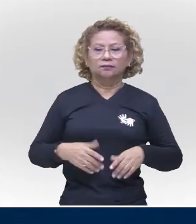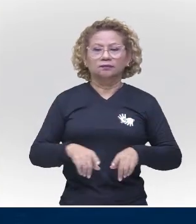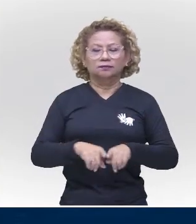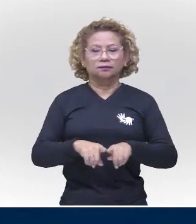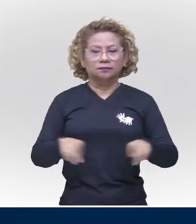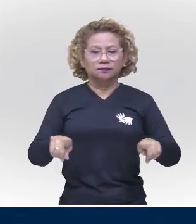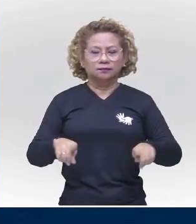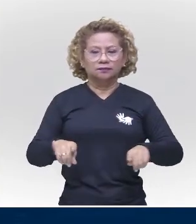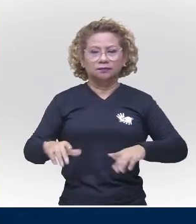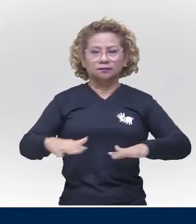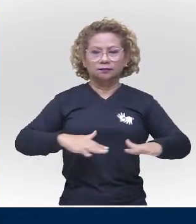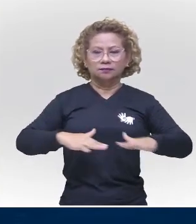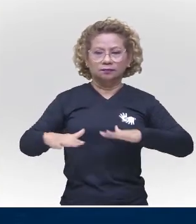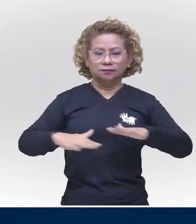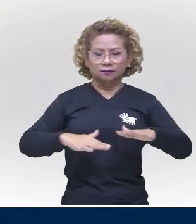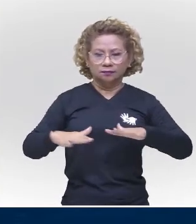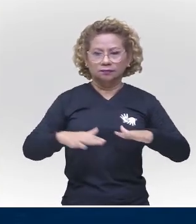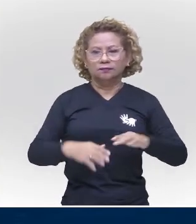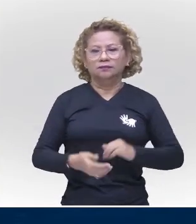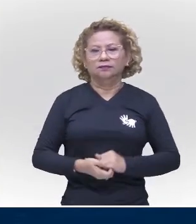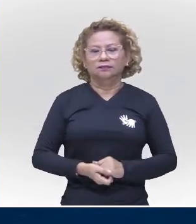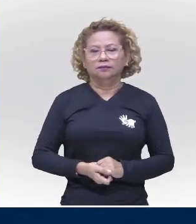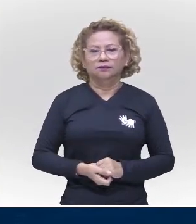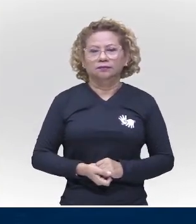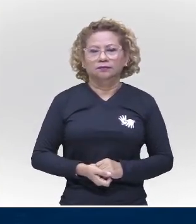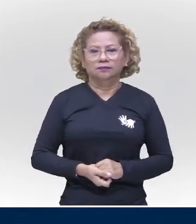As minhas ações. Podemos prosseguir.